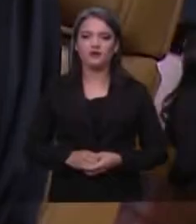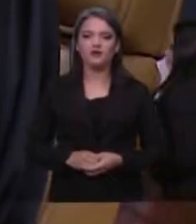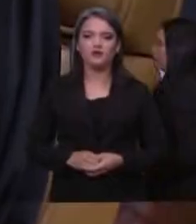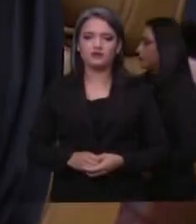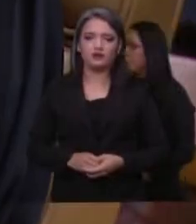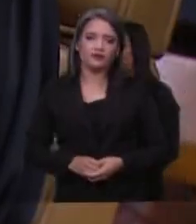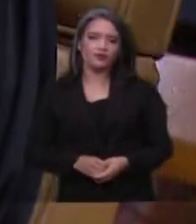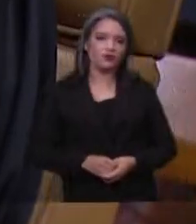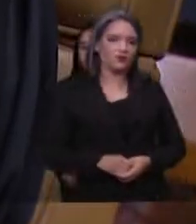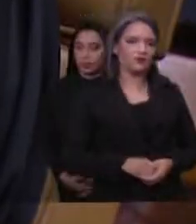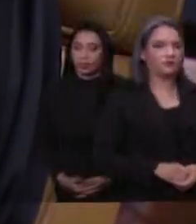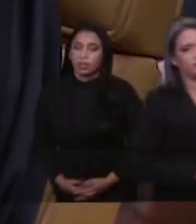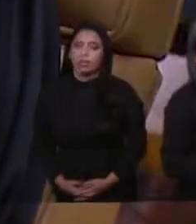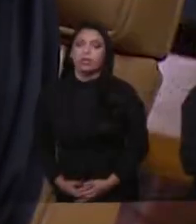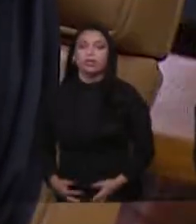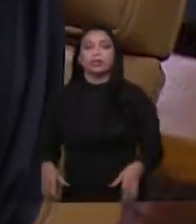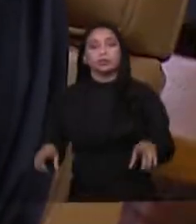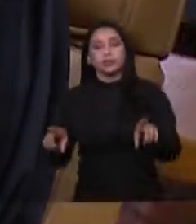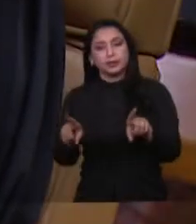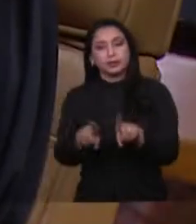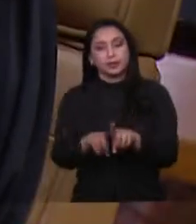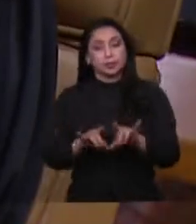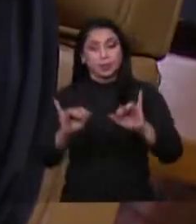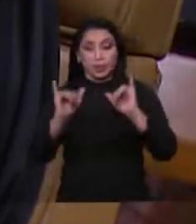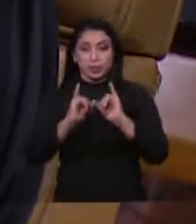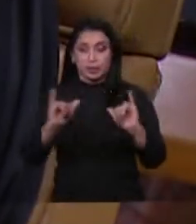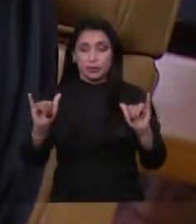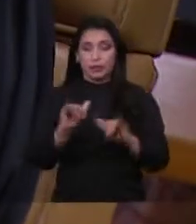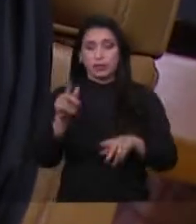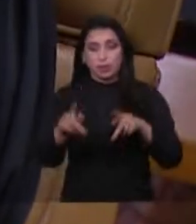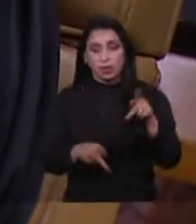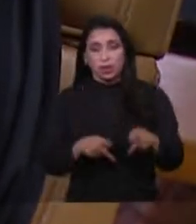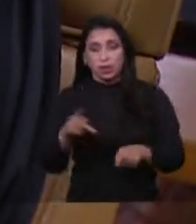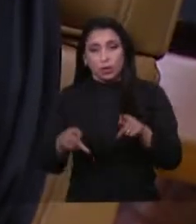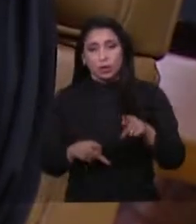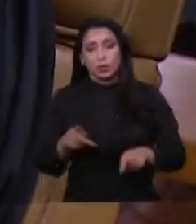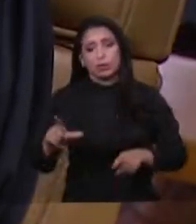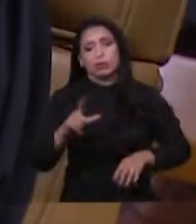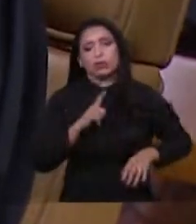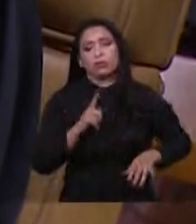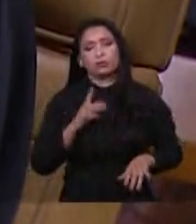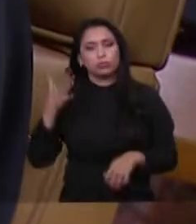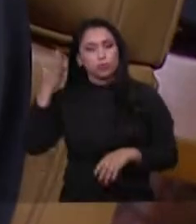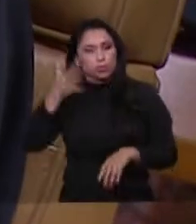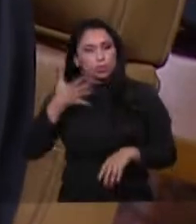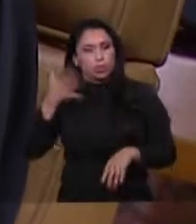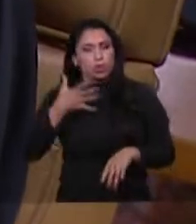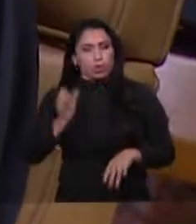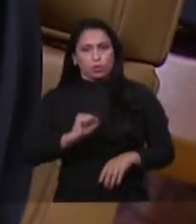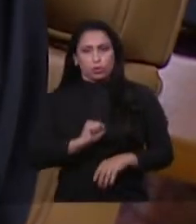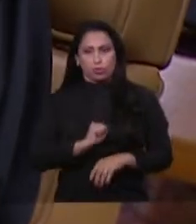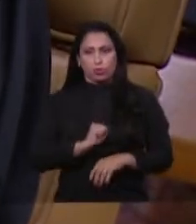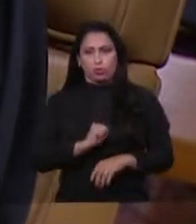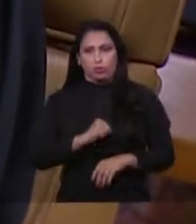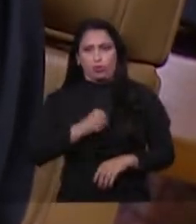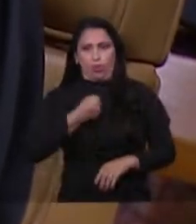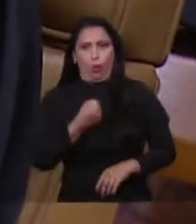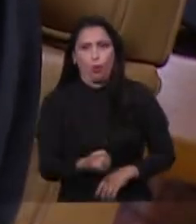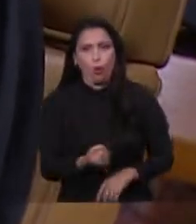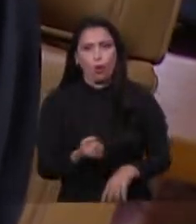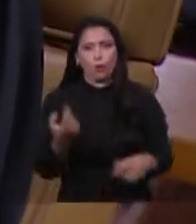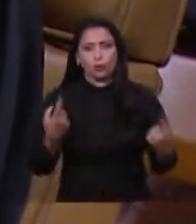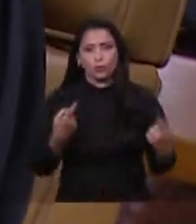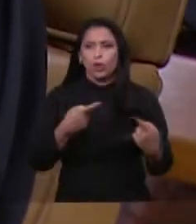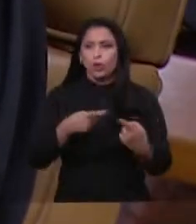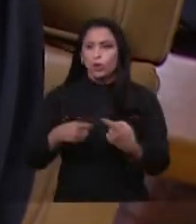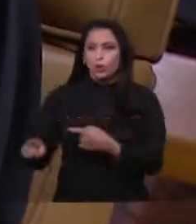não deveria perseverar na provocação dos discursos de ódio contra